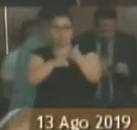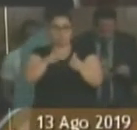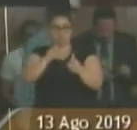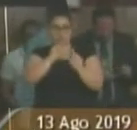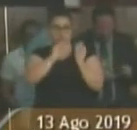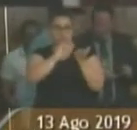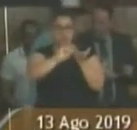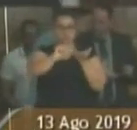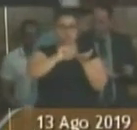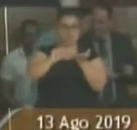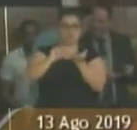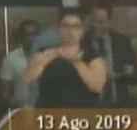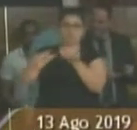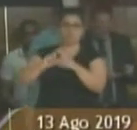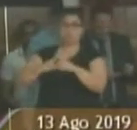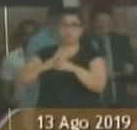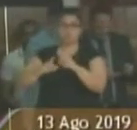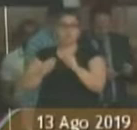Porque nada fazem.